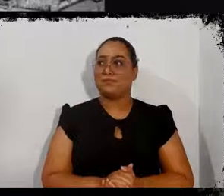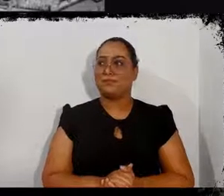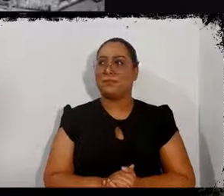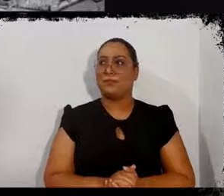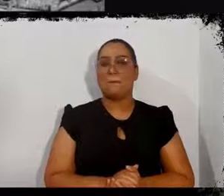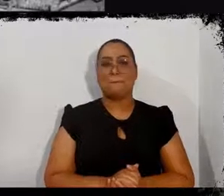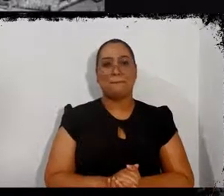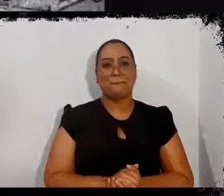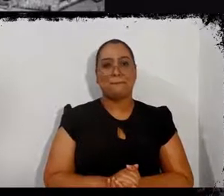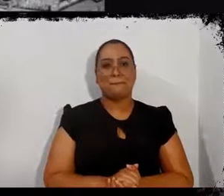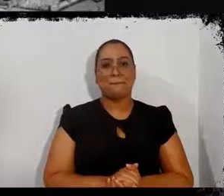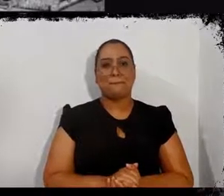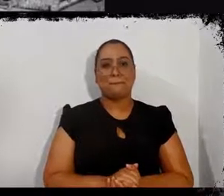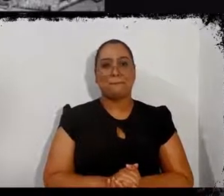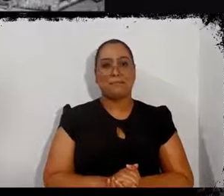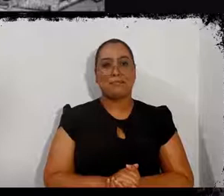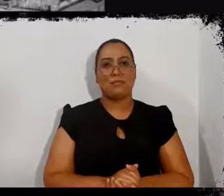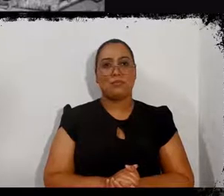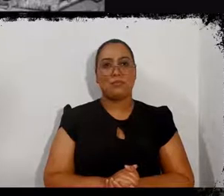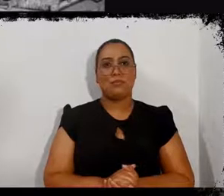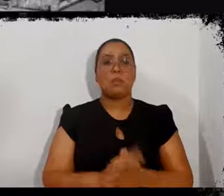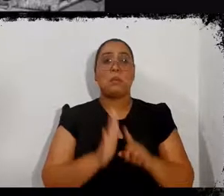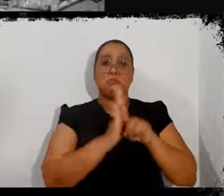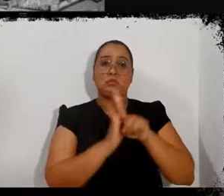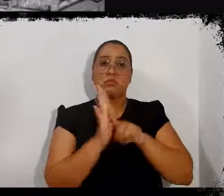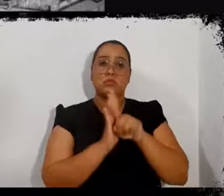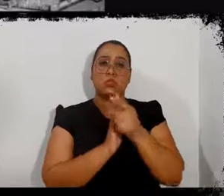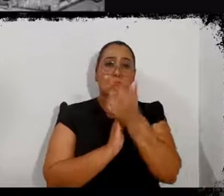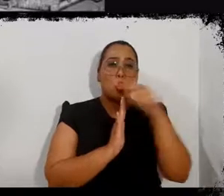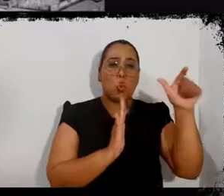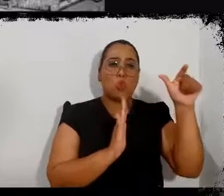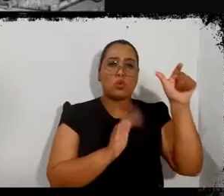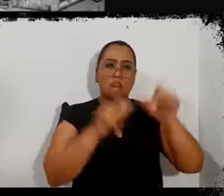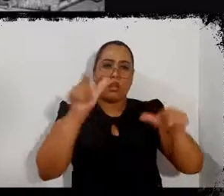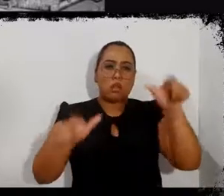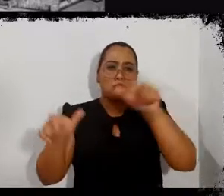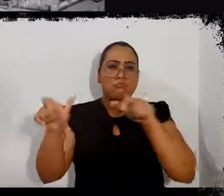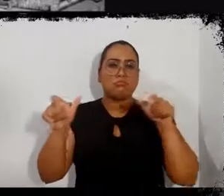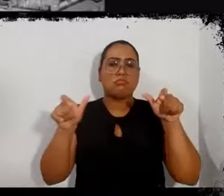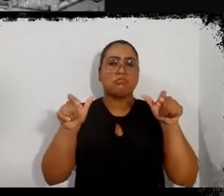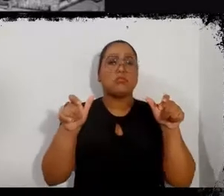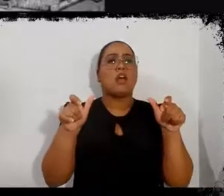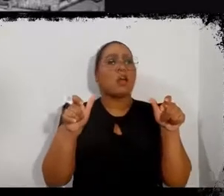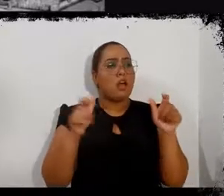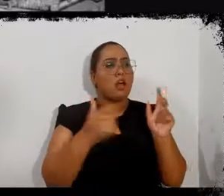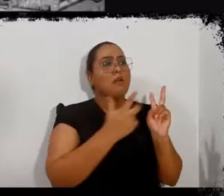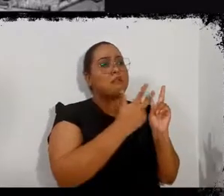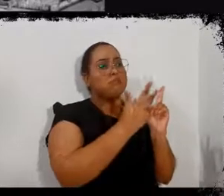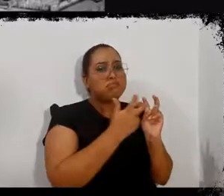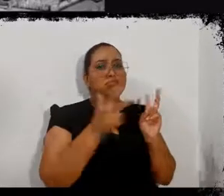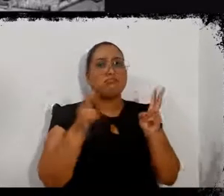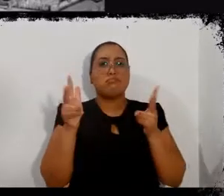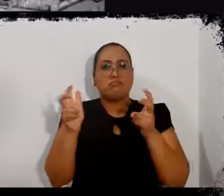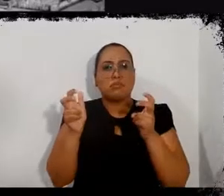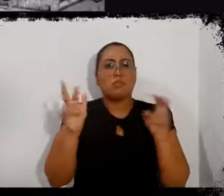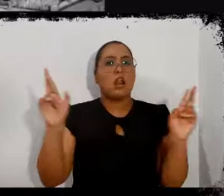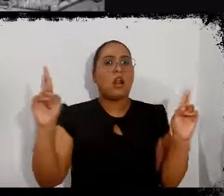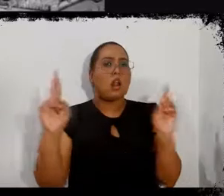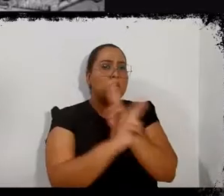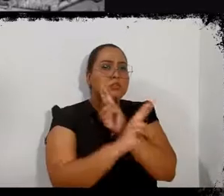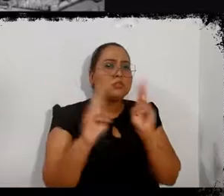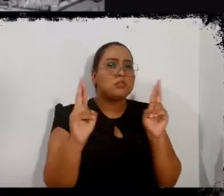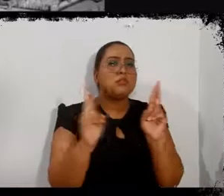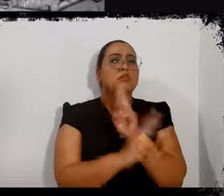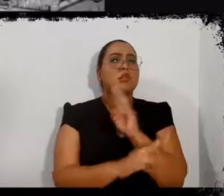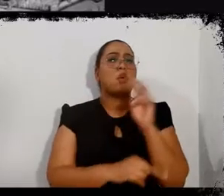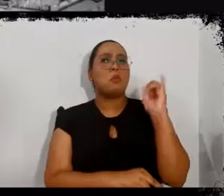pesquisadores encontraram sinais dessas relações entre contos tradicionais